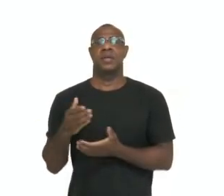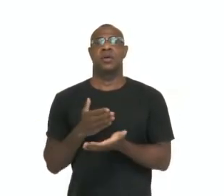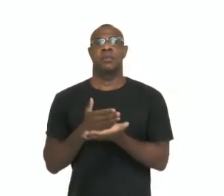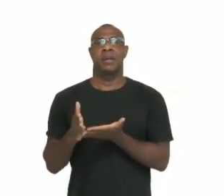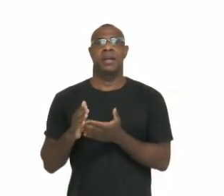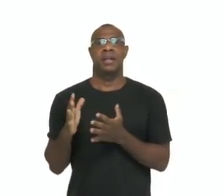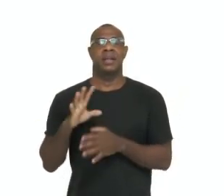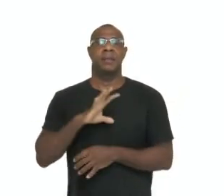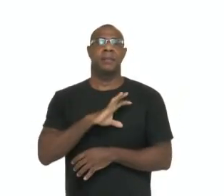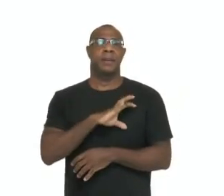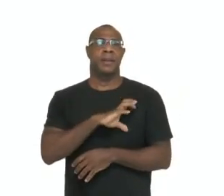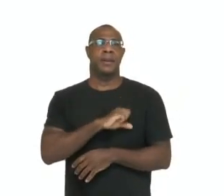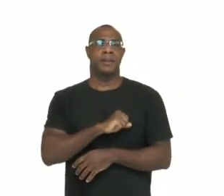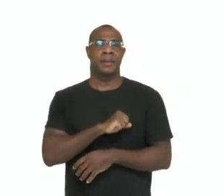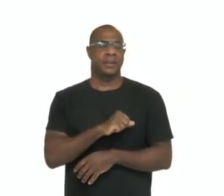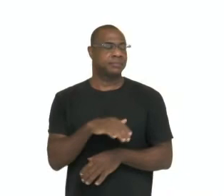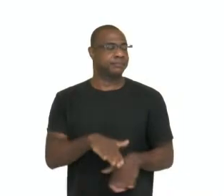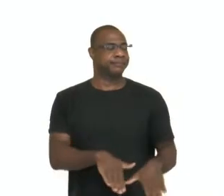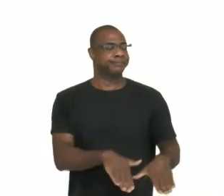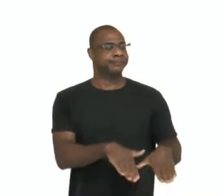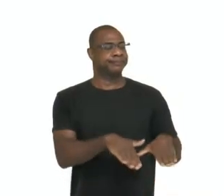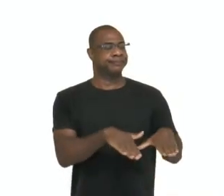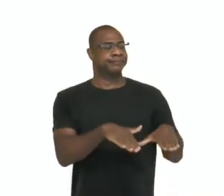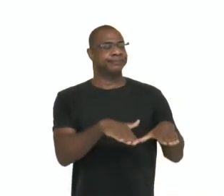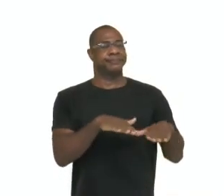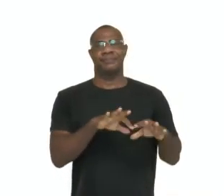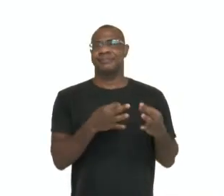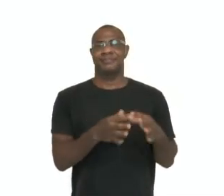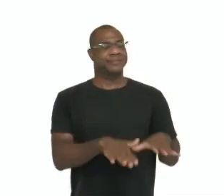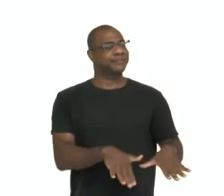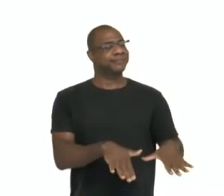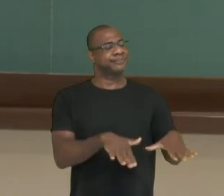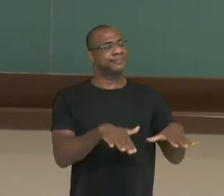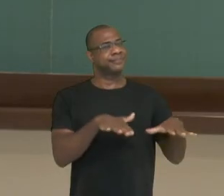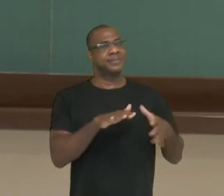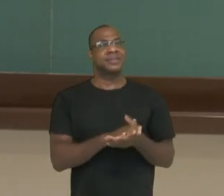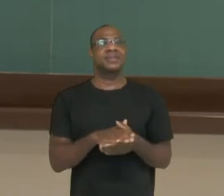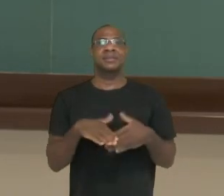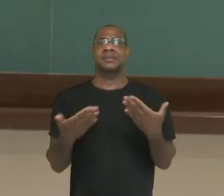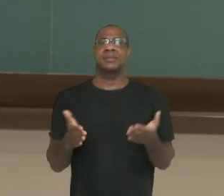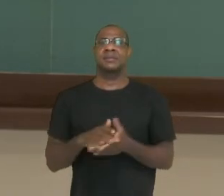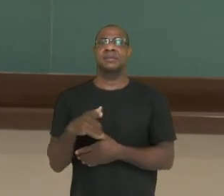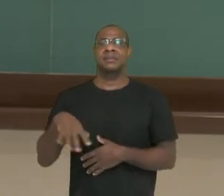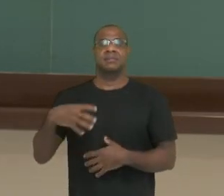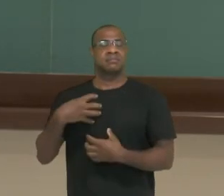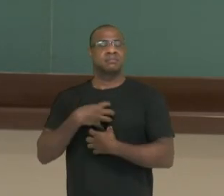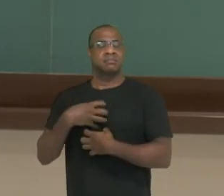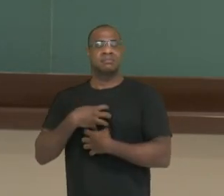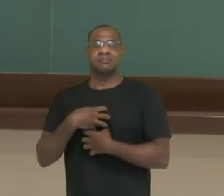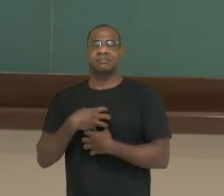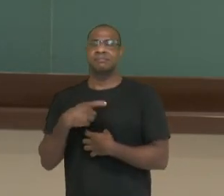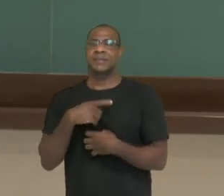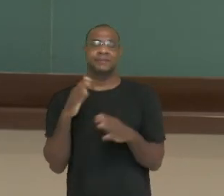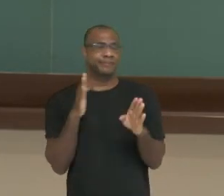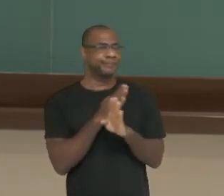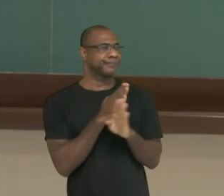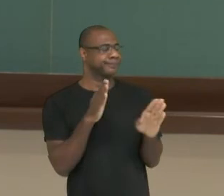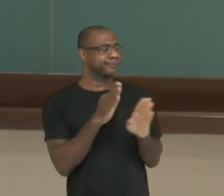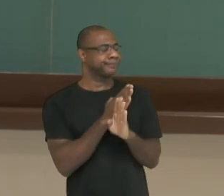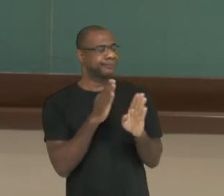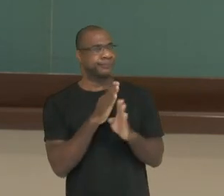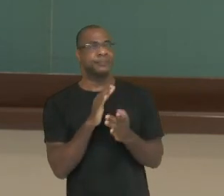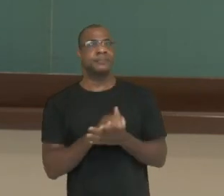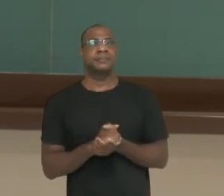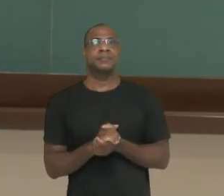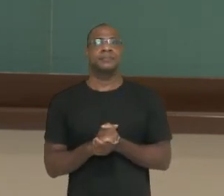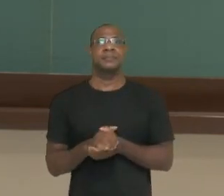apaixonado pela sua amiga de infância e, por fim, né, seus sentimentos de desconfiança. Chegamos